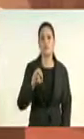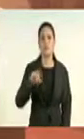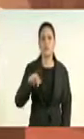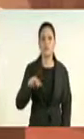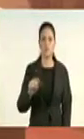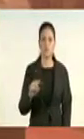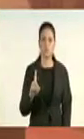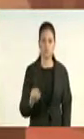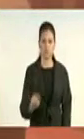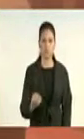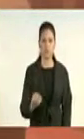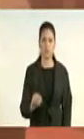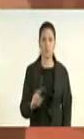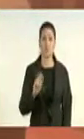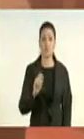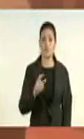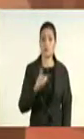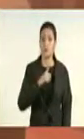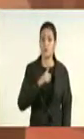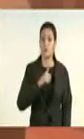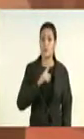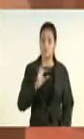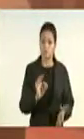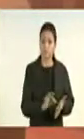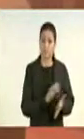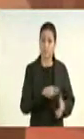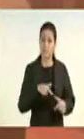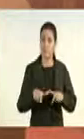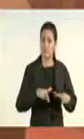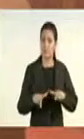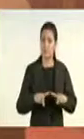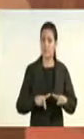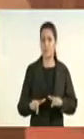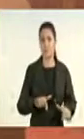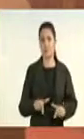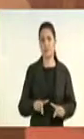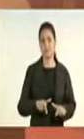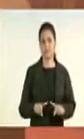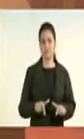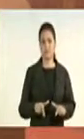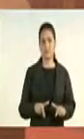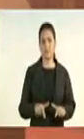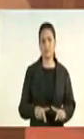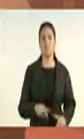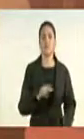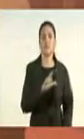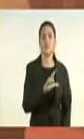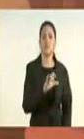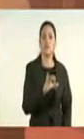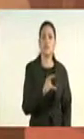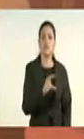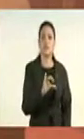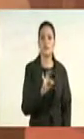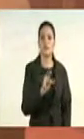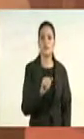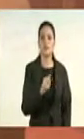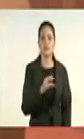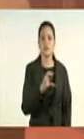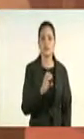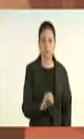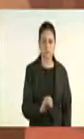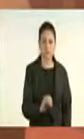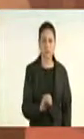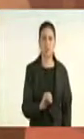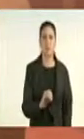do cargo, processo de licitação, contrato administrativo e sanções penais, livraria e editora de